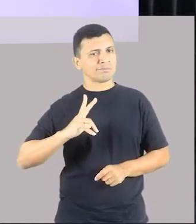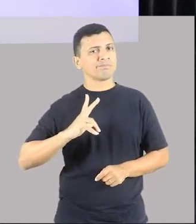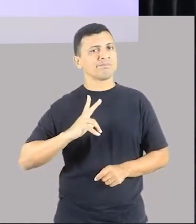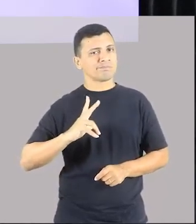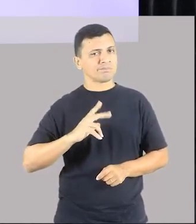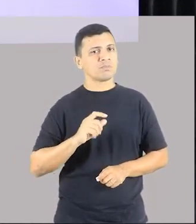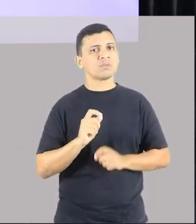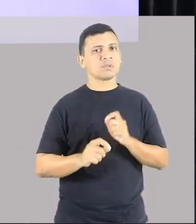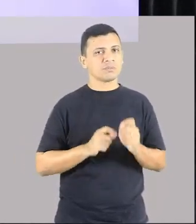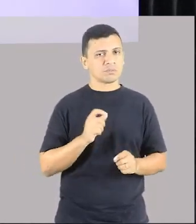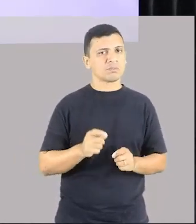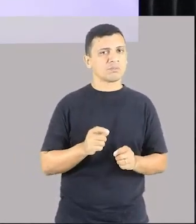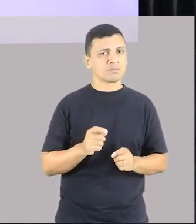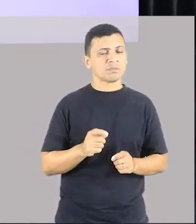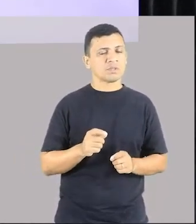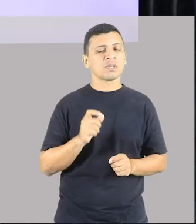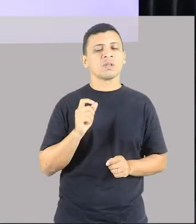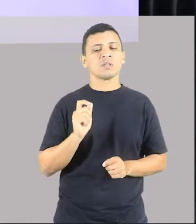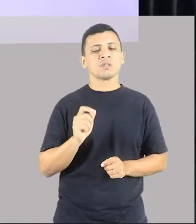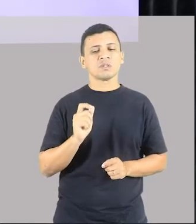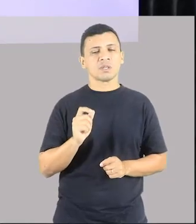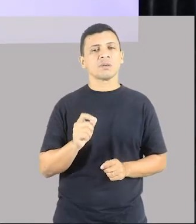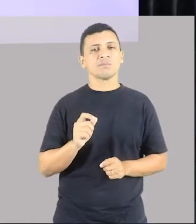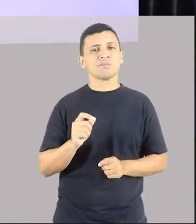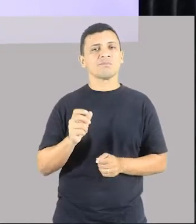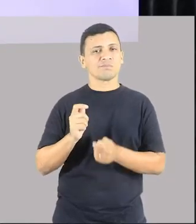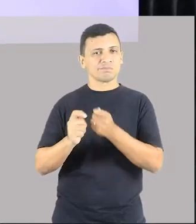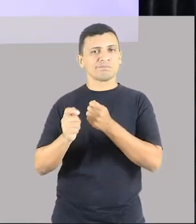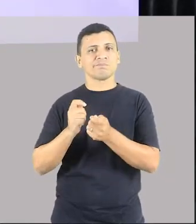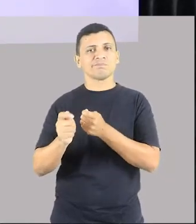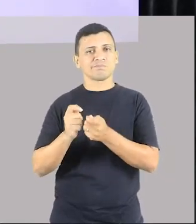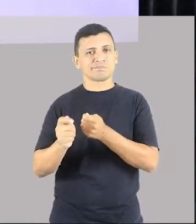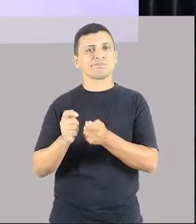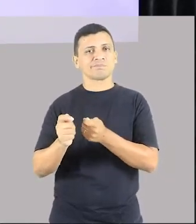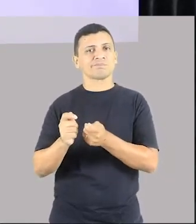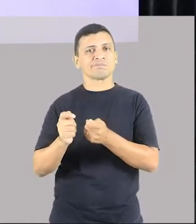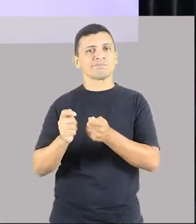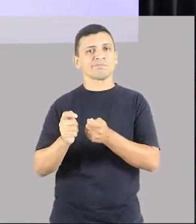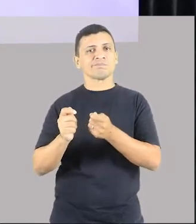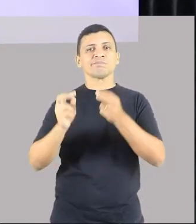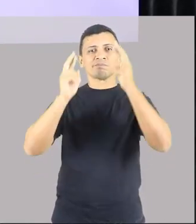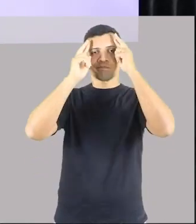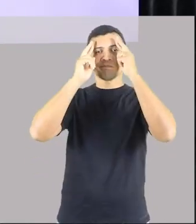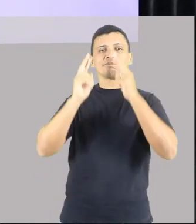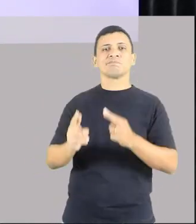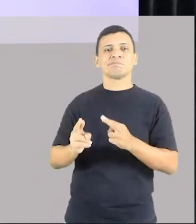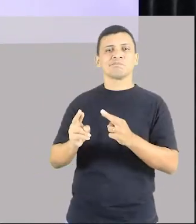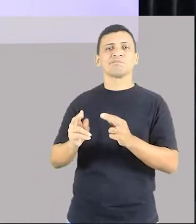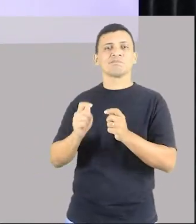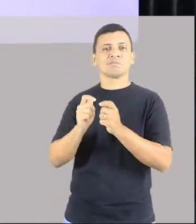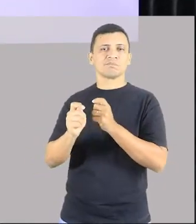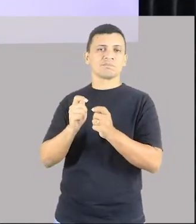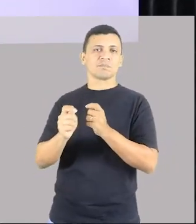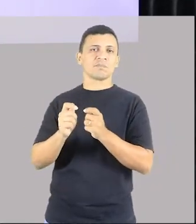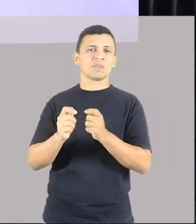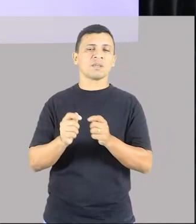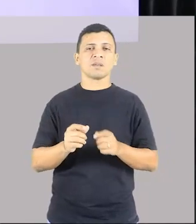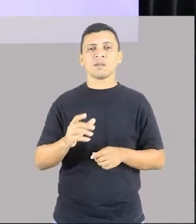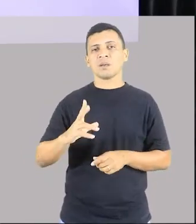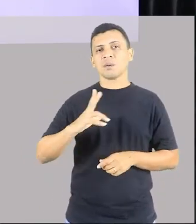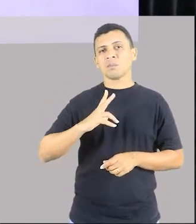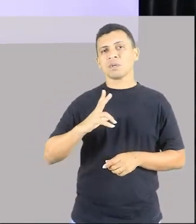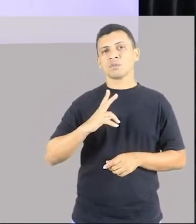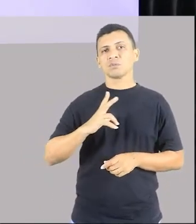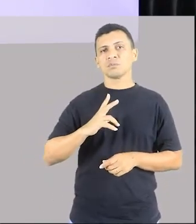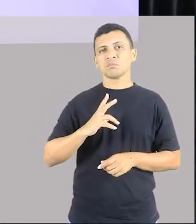submetem ao regime administrativo, à disciplina administrativa. Em regra, o particular, se ele não